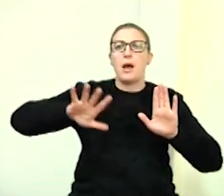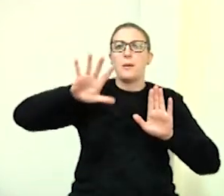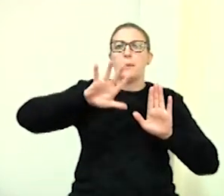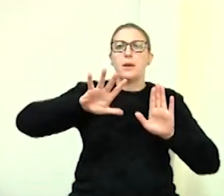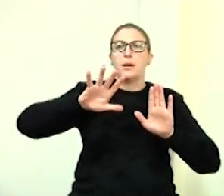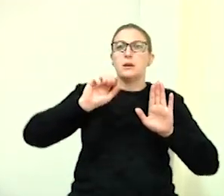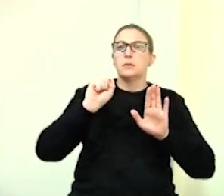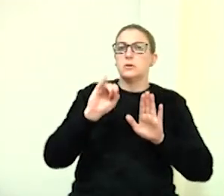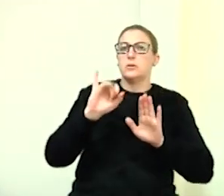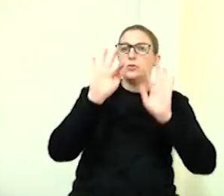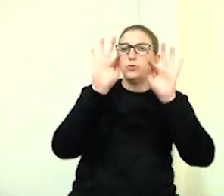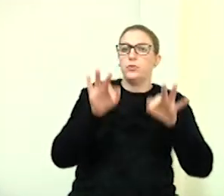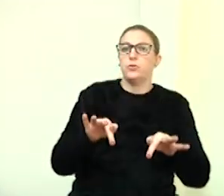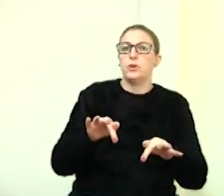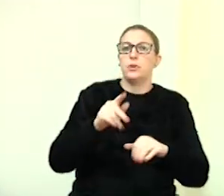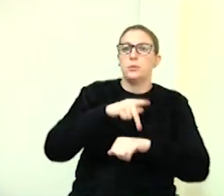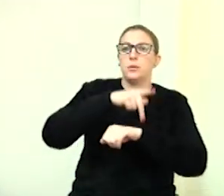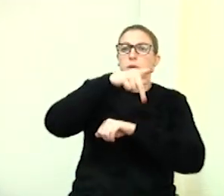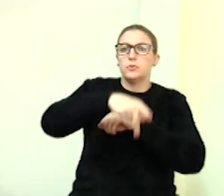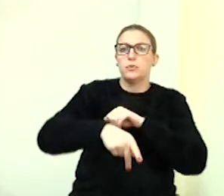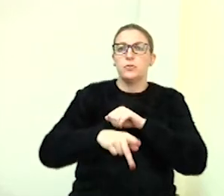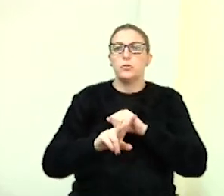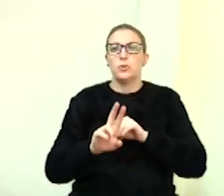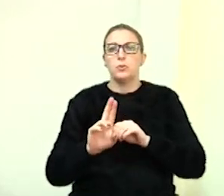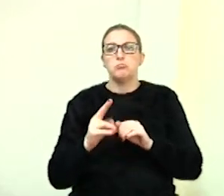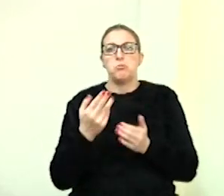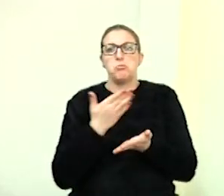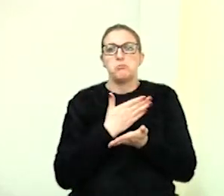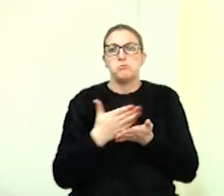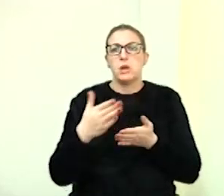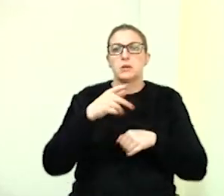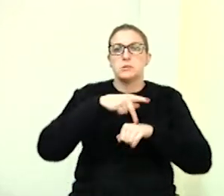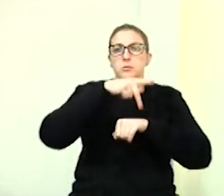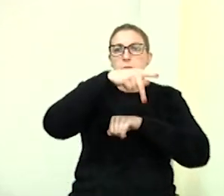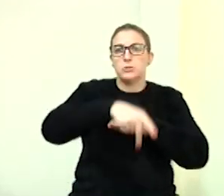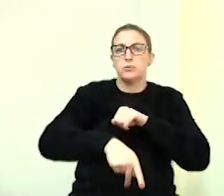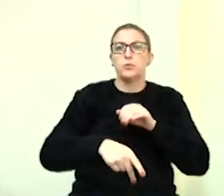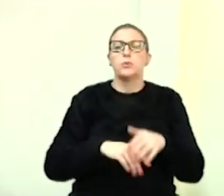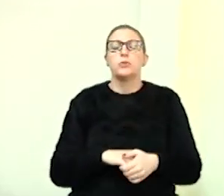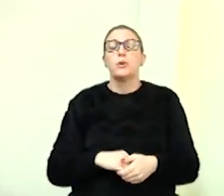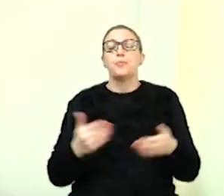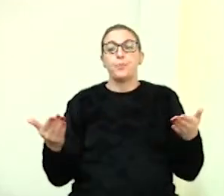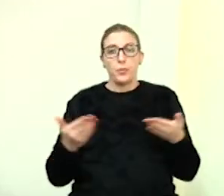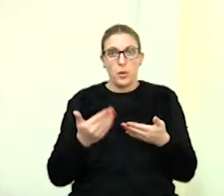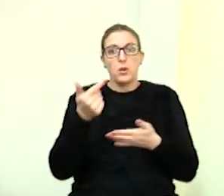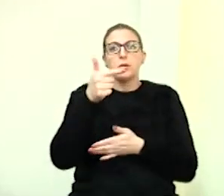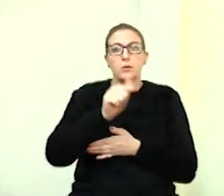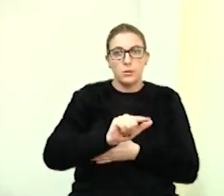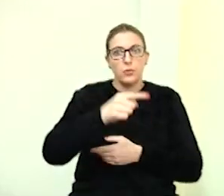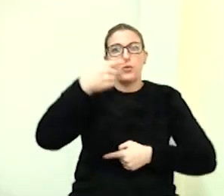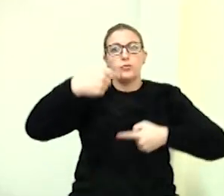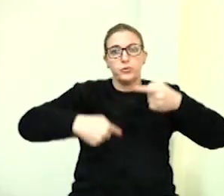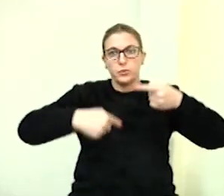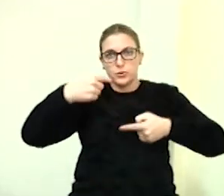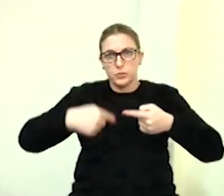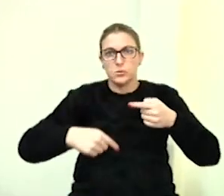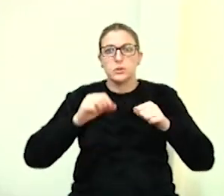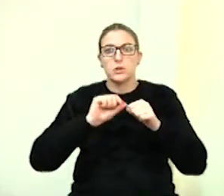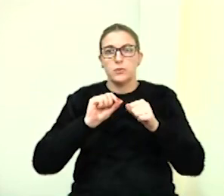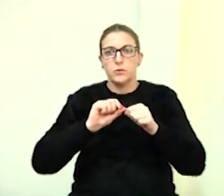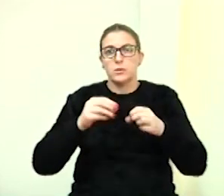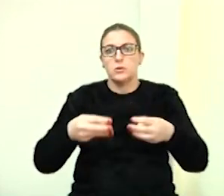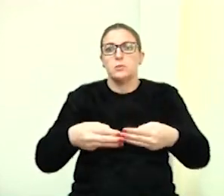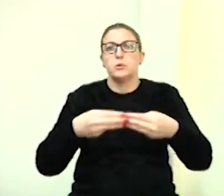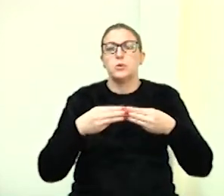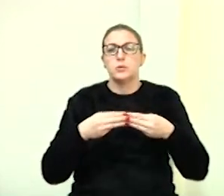Fundo, e aqui mais uma situação que remete, então, ao debate sobre esta situação. Aqui, então, fizemos uma moção assinada